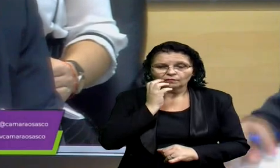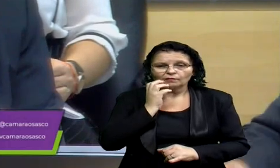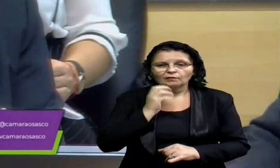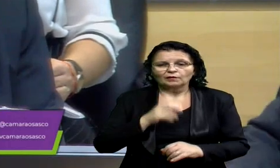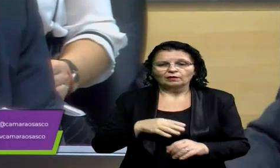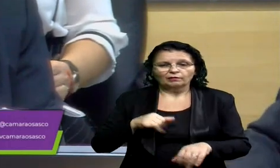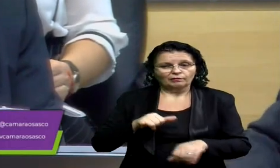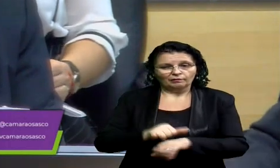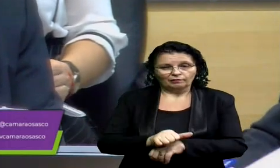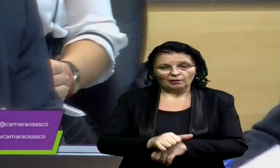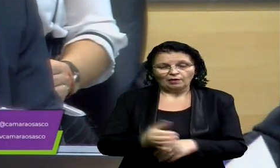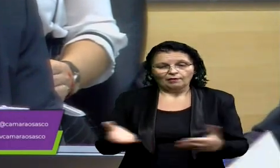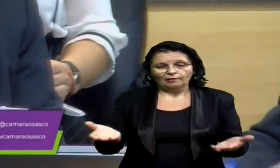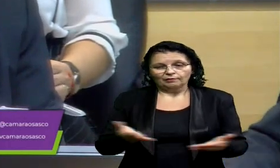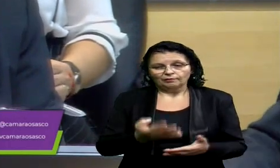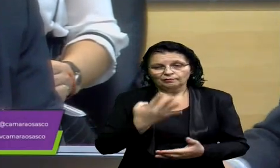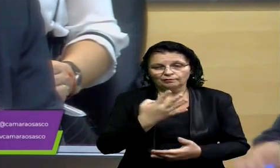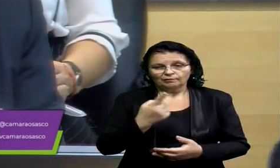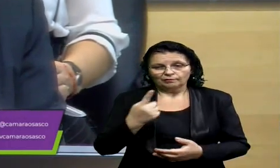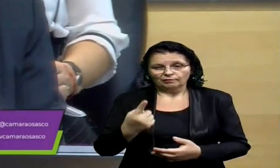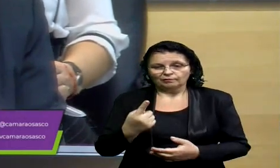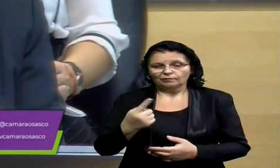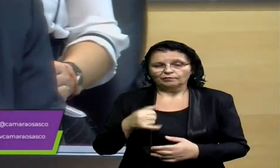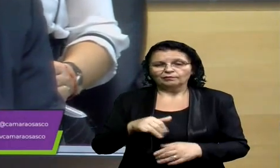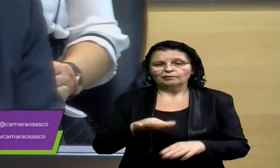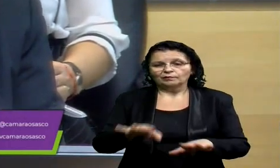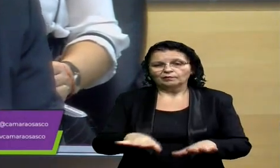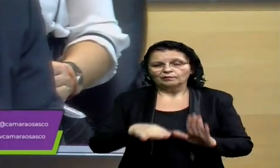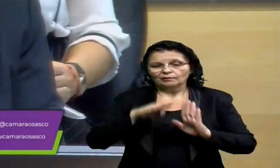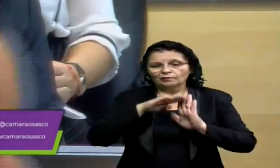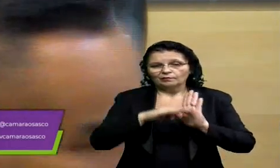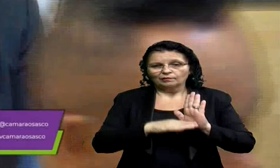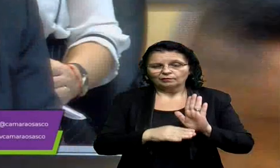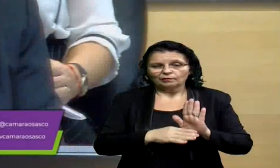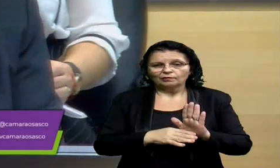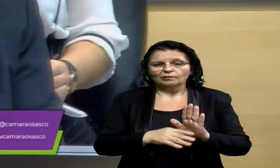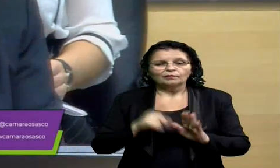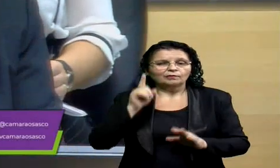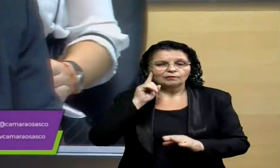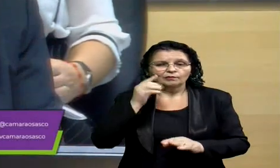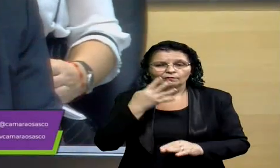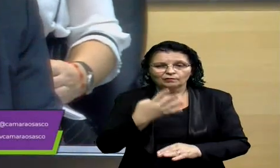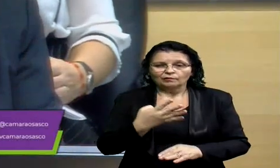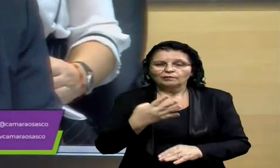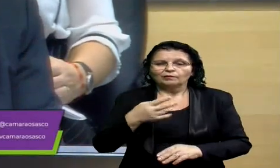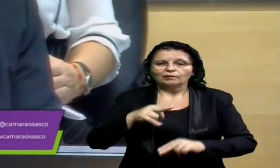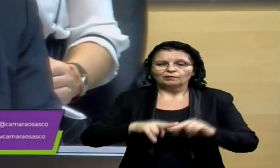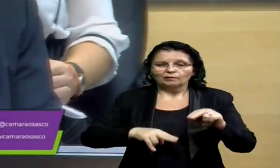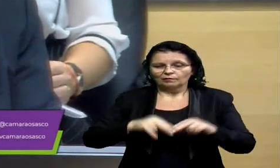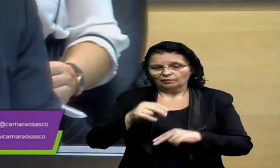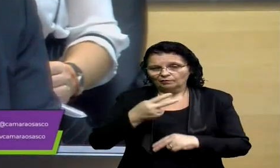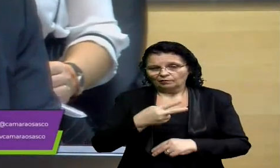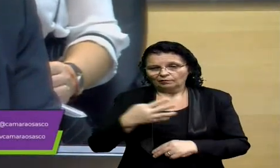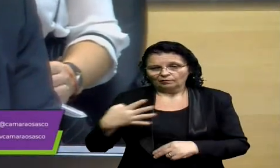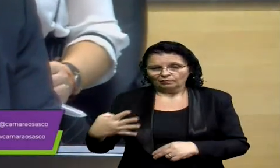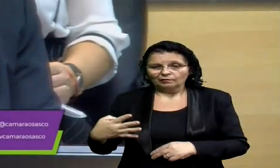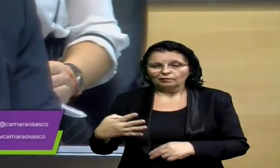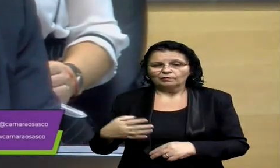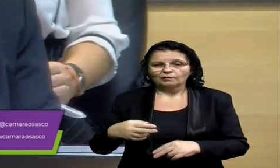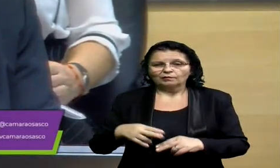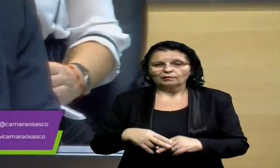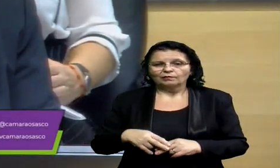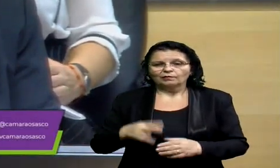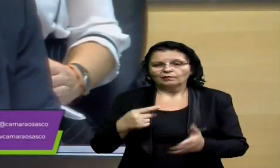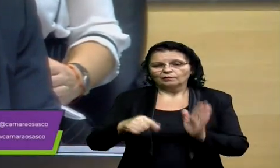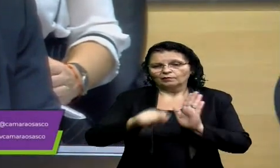estará ausente na 41ª sessão ordinária a realizar-se no dia 4 de julho de 2024 para